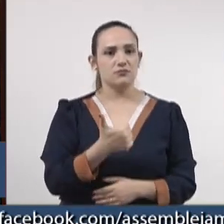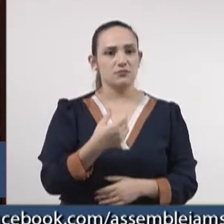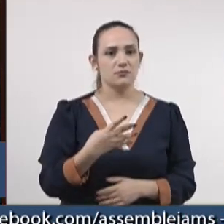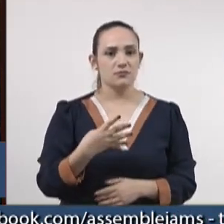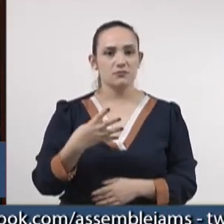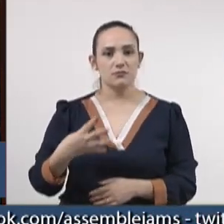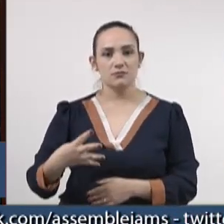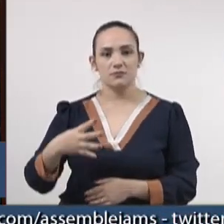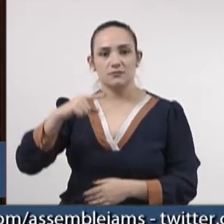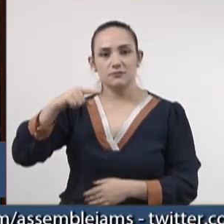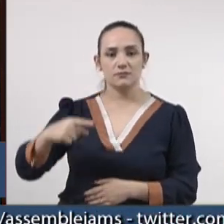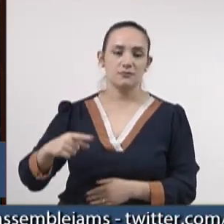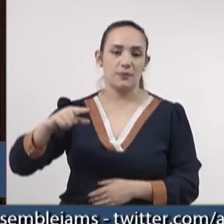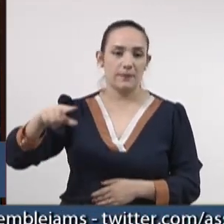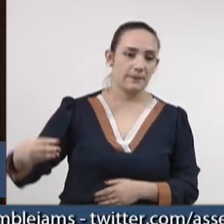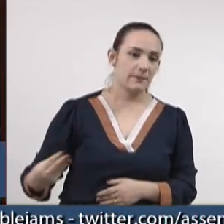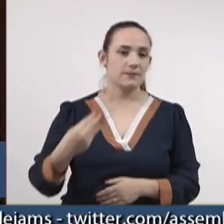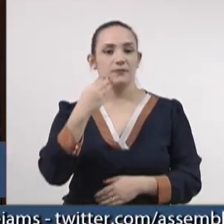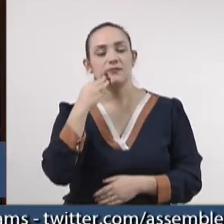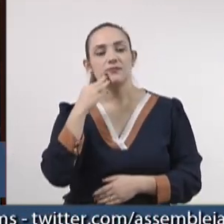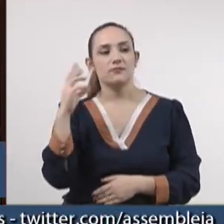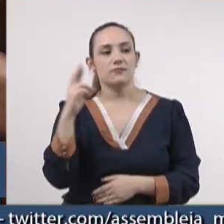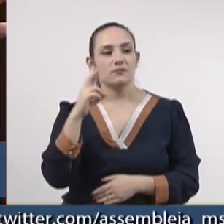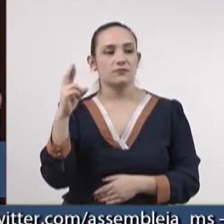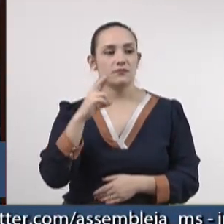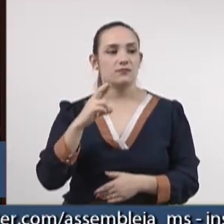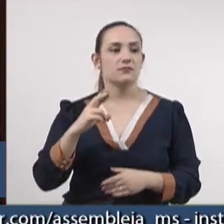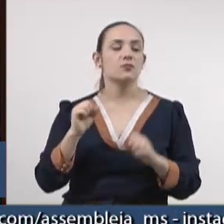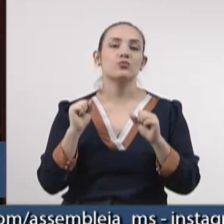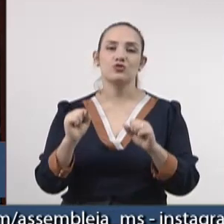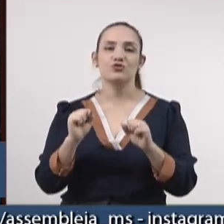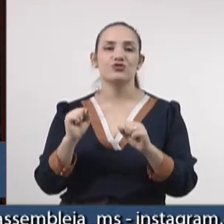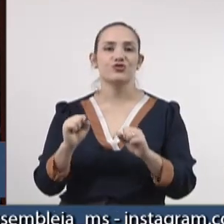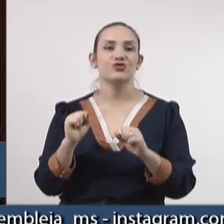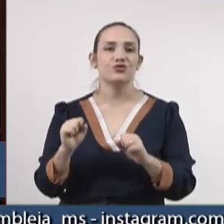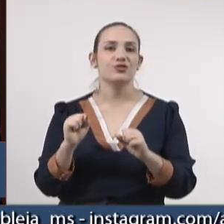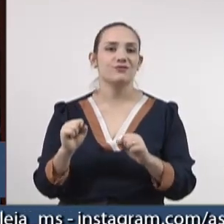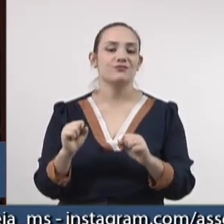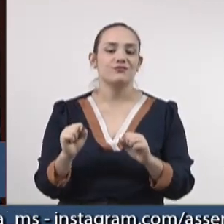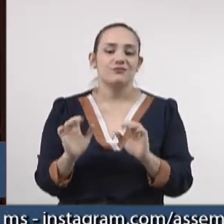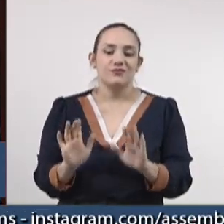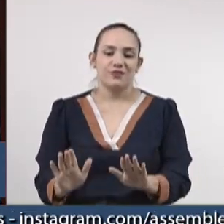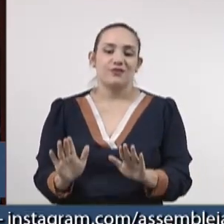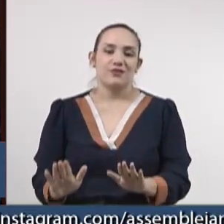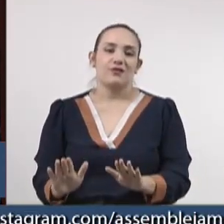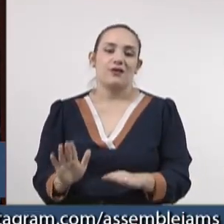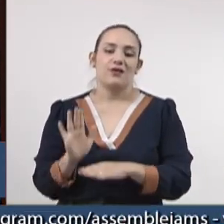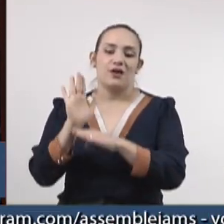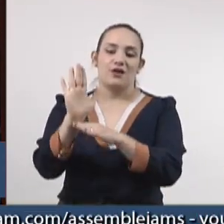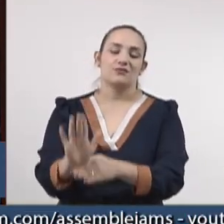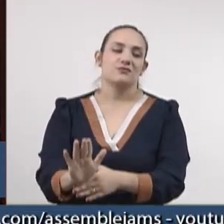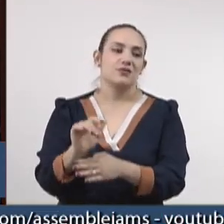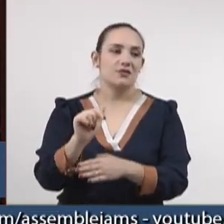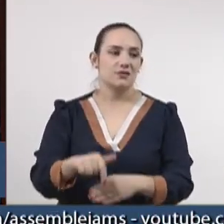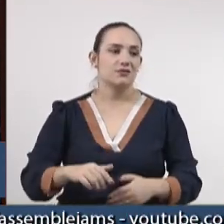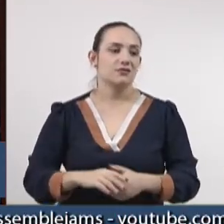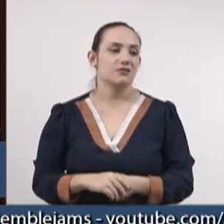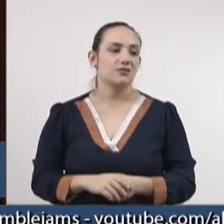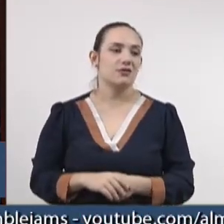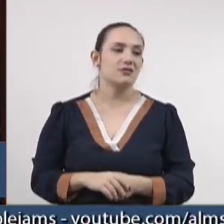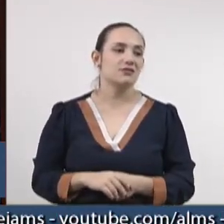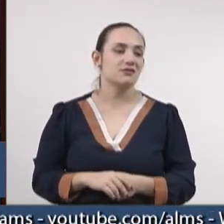144 milhões de reais que poderiam ter ficado aqui nos fundos